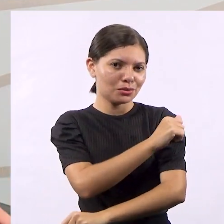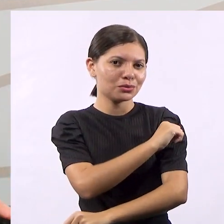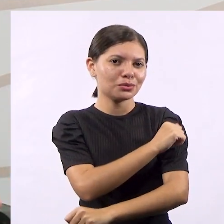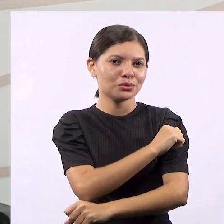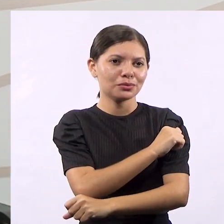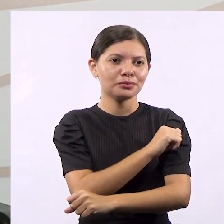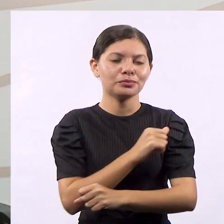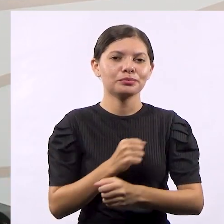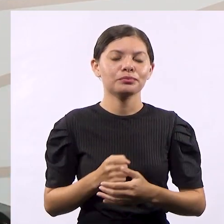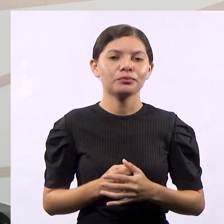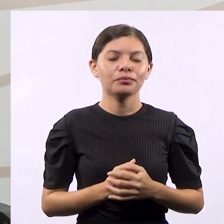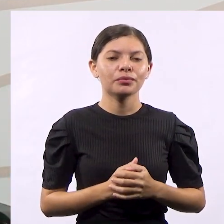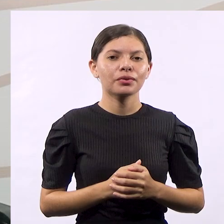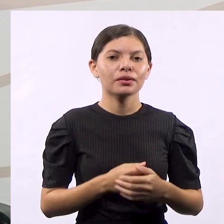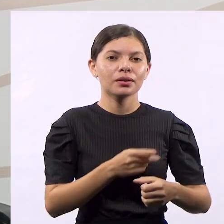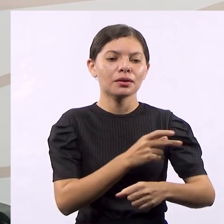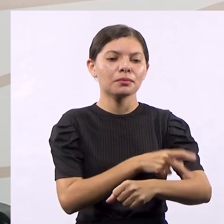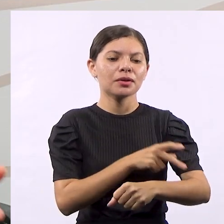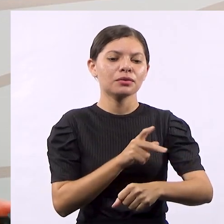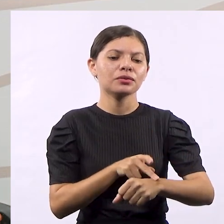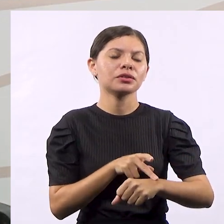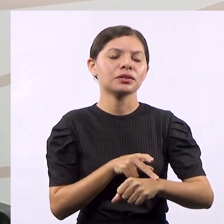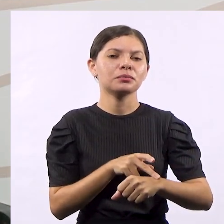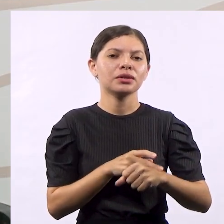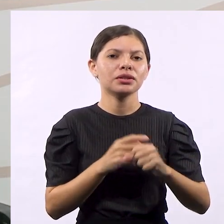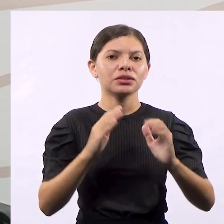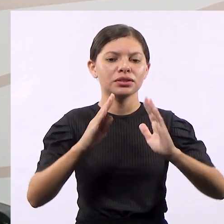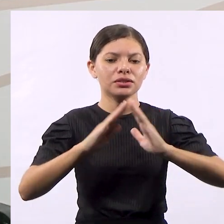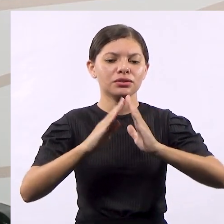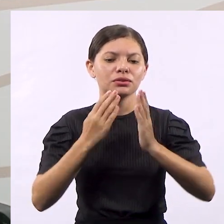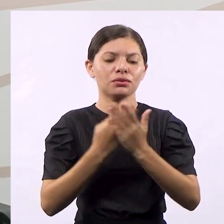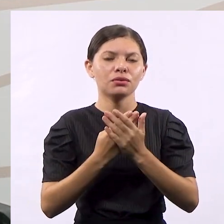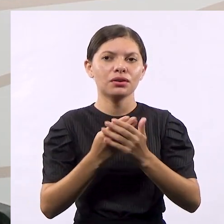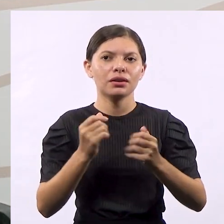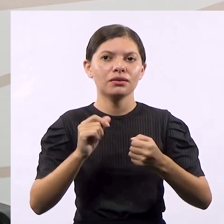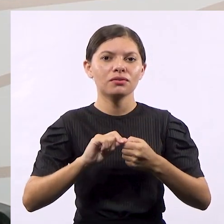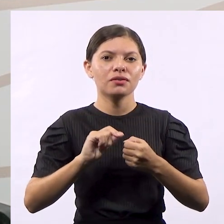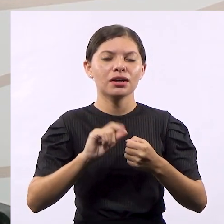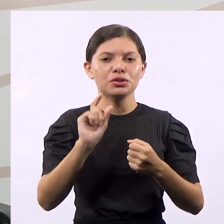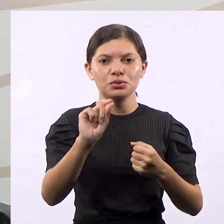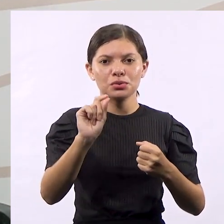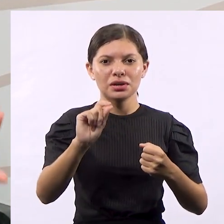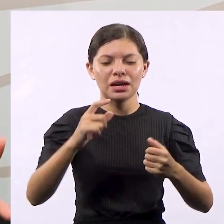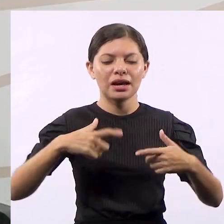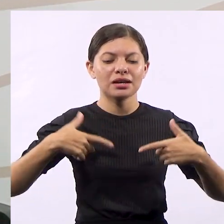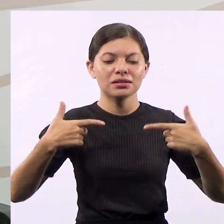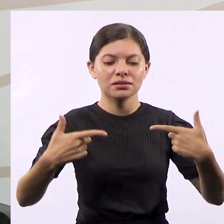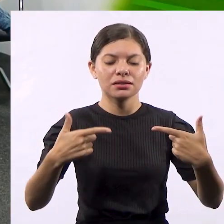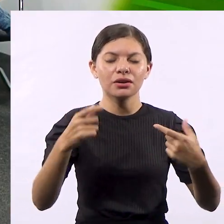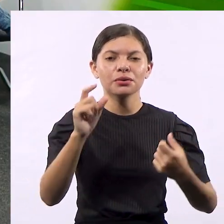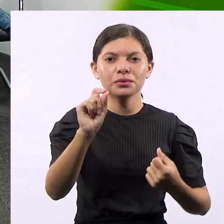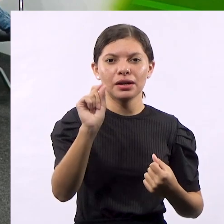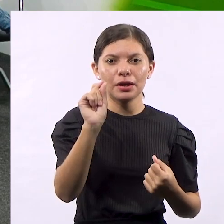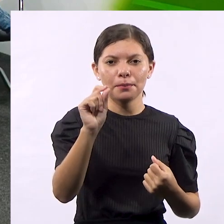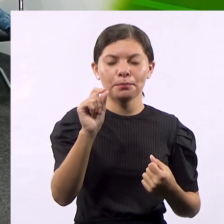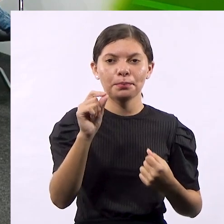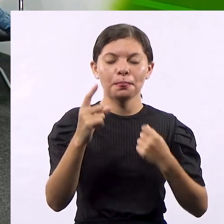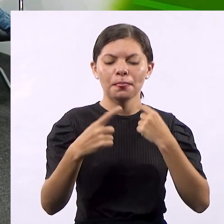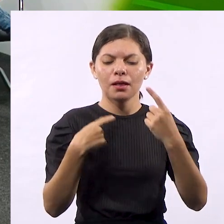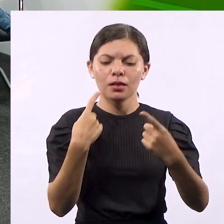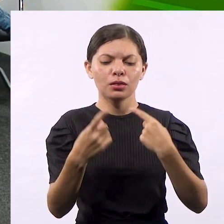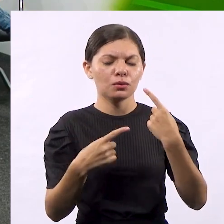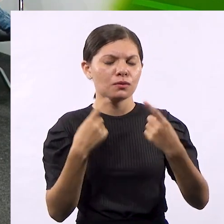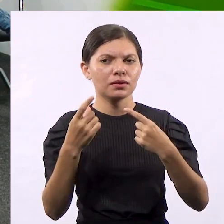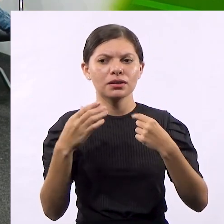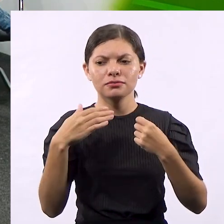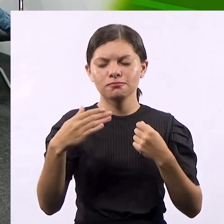esses alunos, o que de fato, pedagogicamente, a escola faz para acolhê-los? Resumidamente, se ficar alguma dúvida, a gente vai